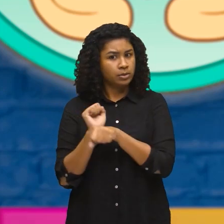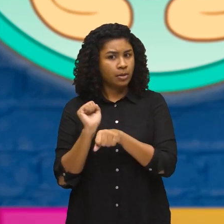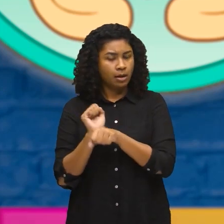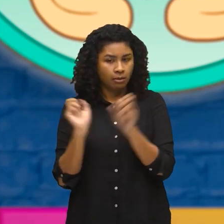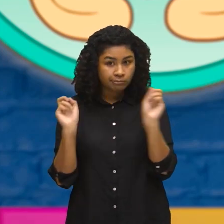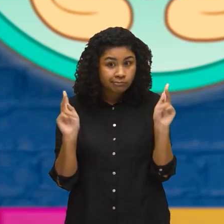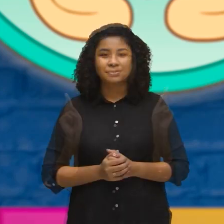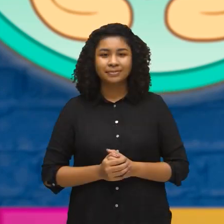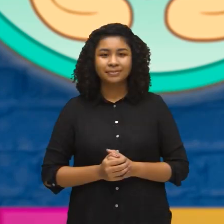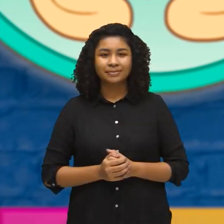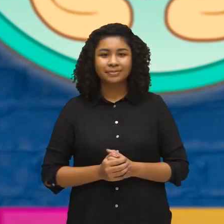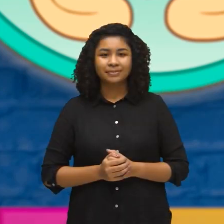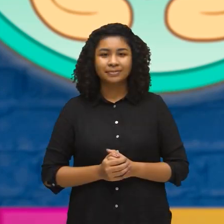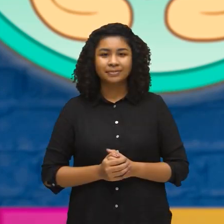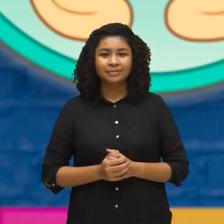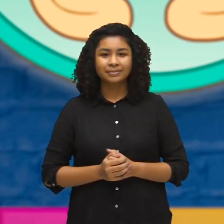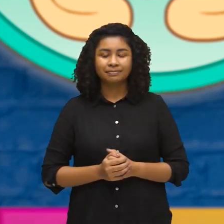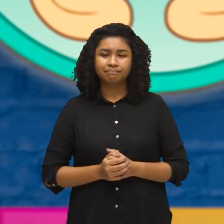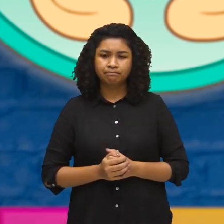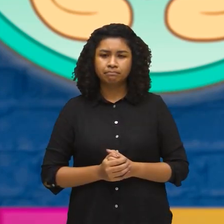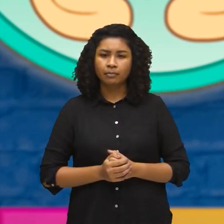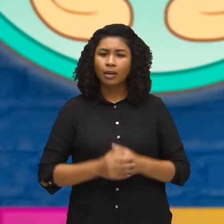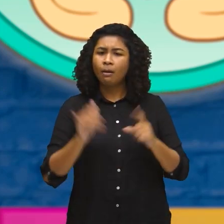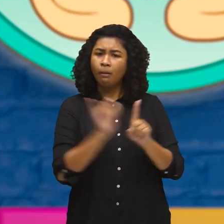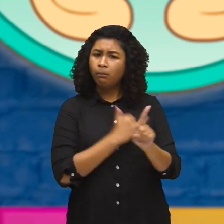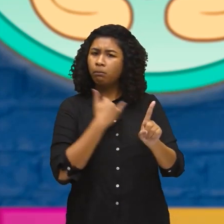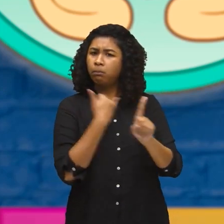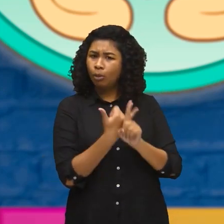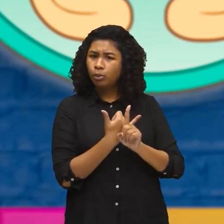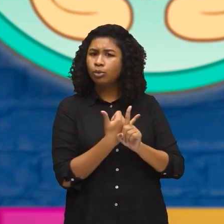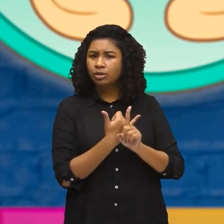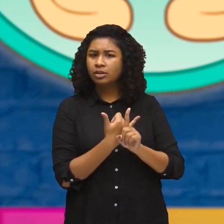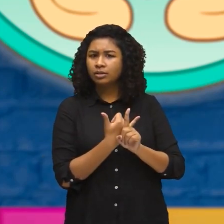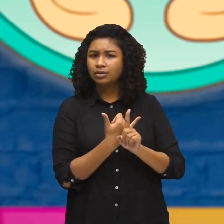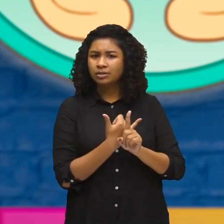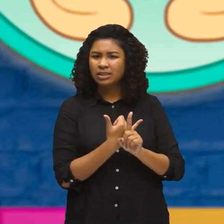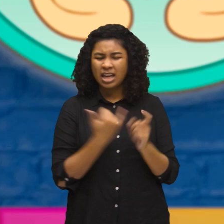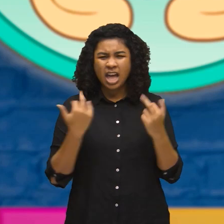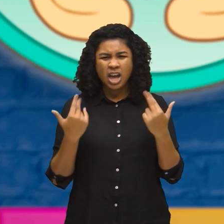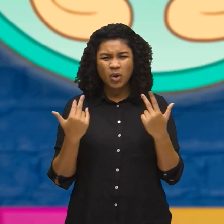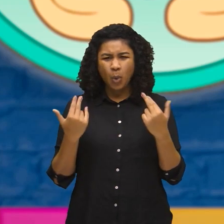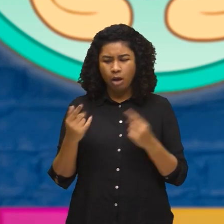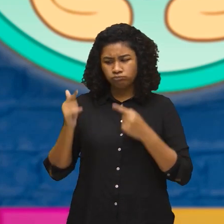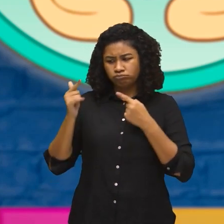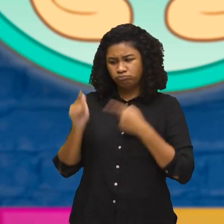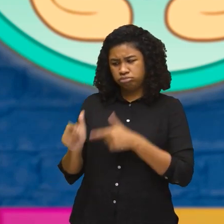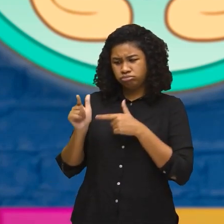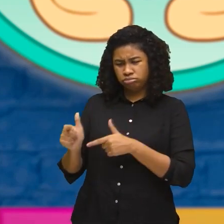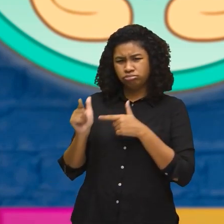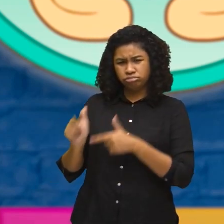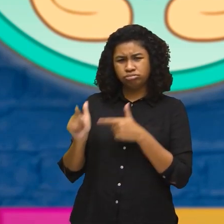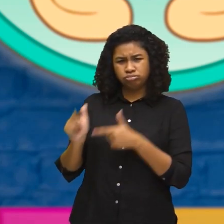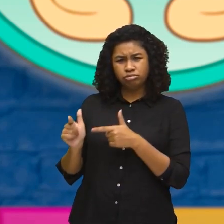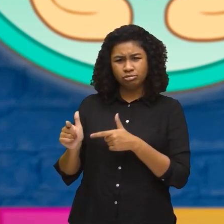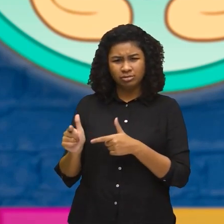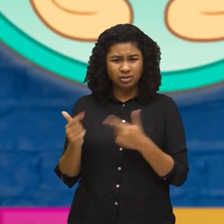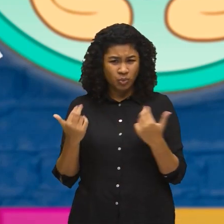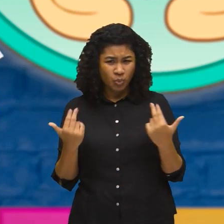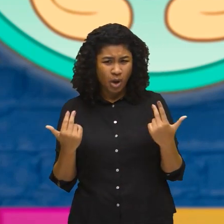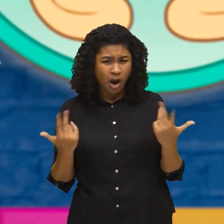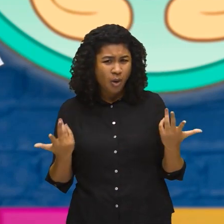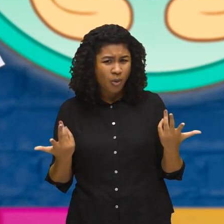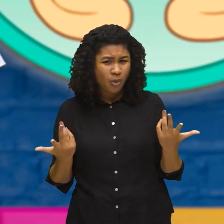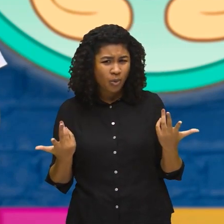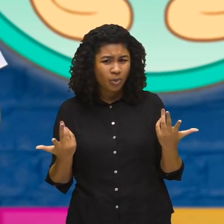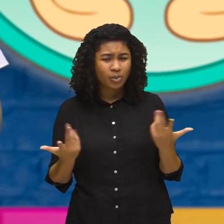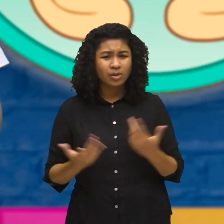vamos lá. Bullying é a mesma coisa que trollagem? Bullying é a mesma